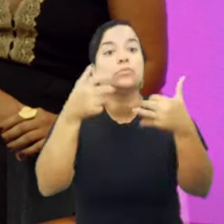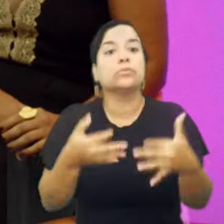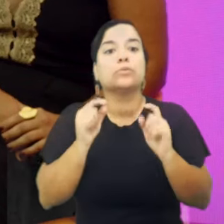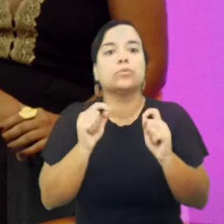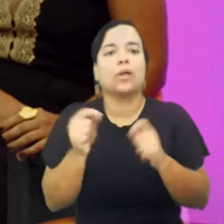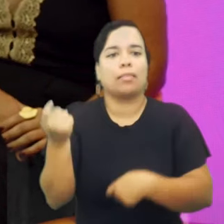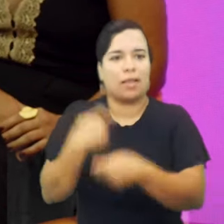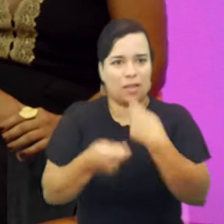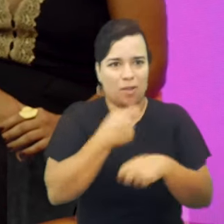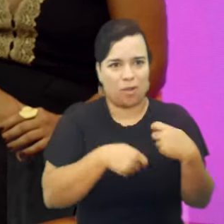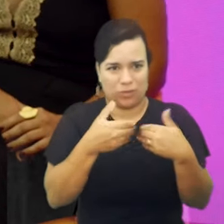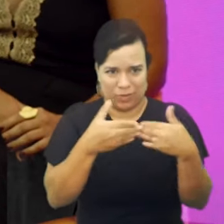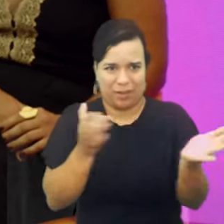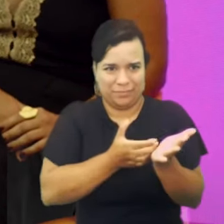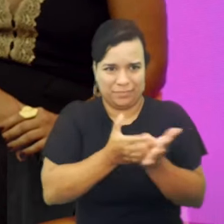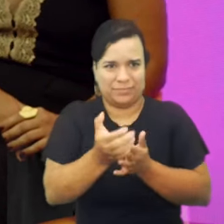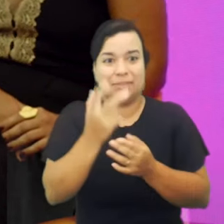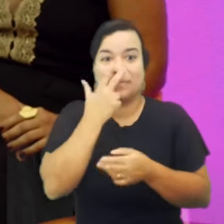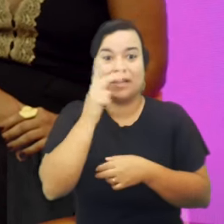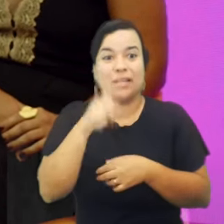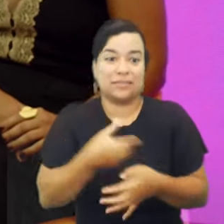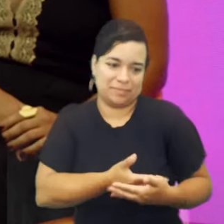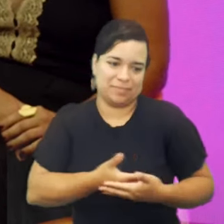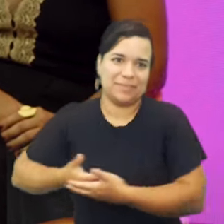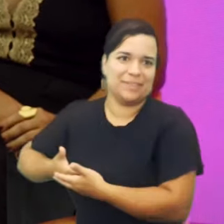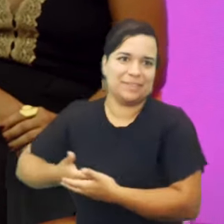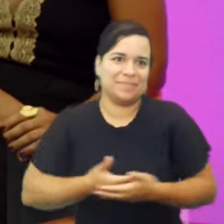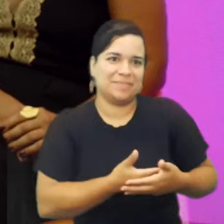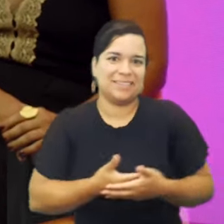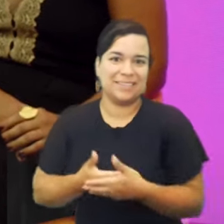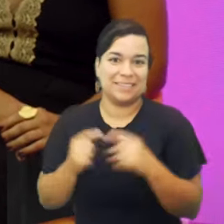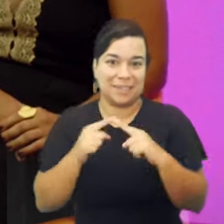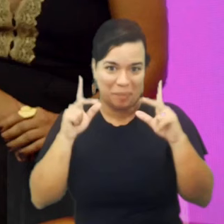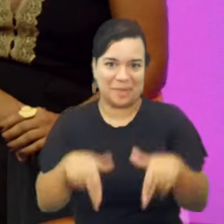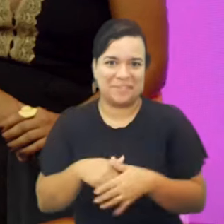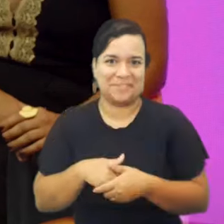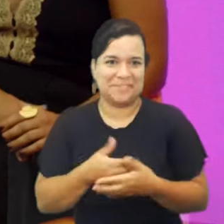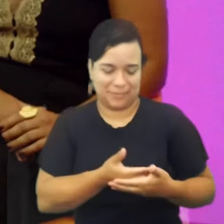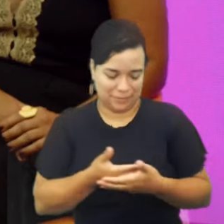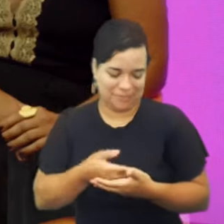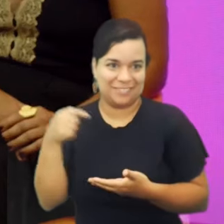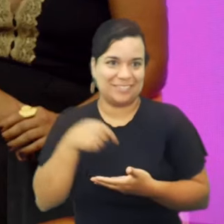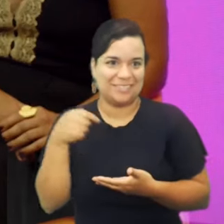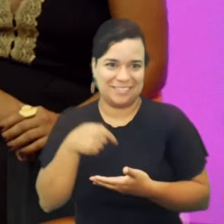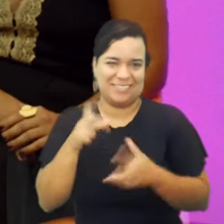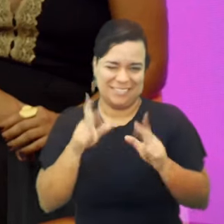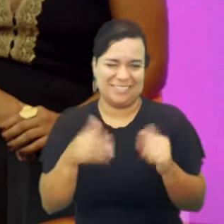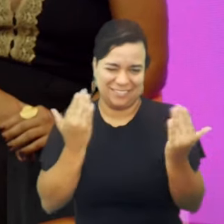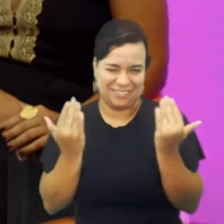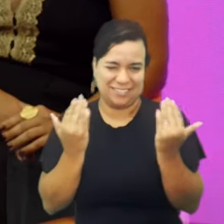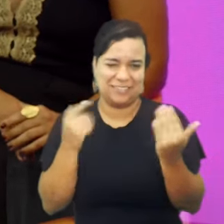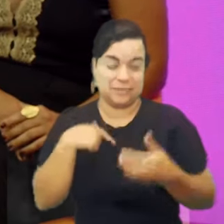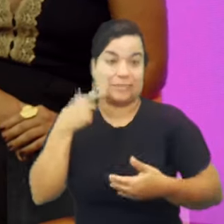quando você abre o negócio, é como se você tivesse um nenenzinho. Não dá para você falar pro nenenzinho que agora,